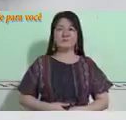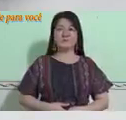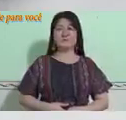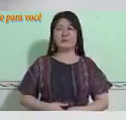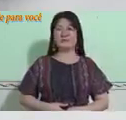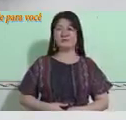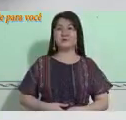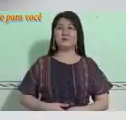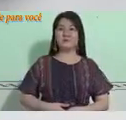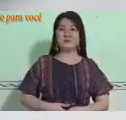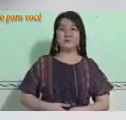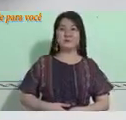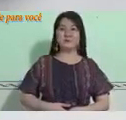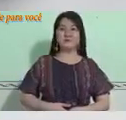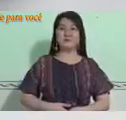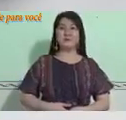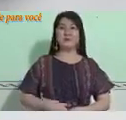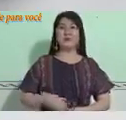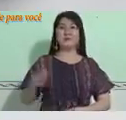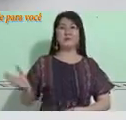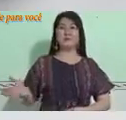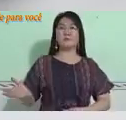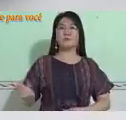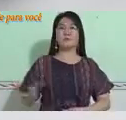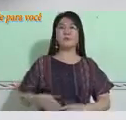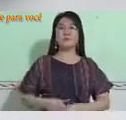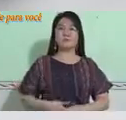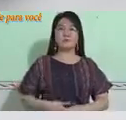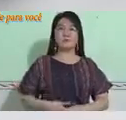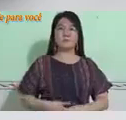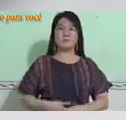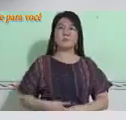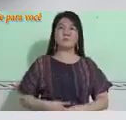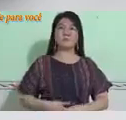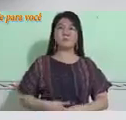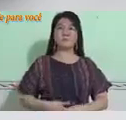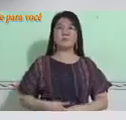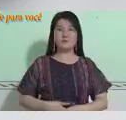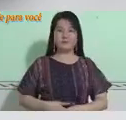Assim, as principais causas de tremor incluem dois pontos. Um ponto